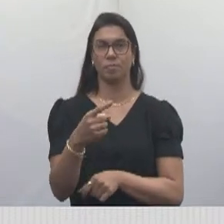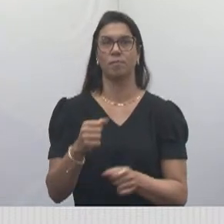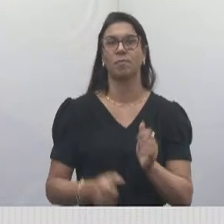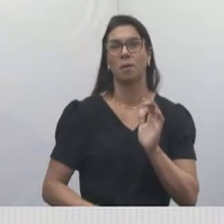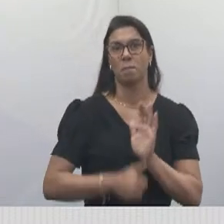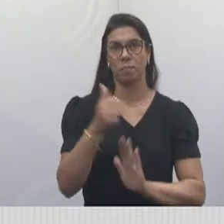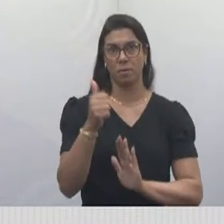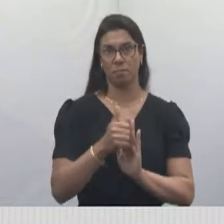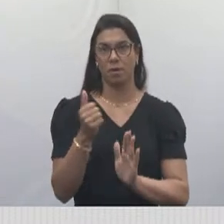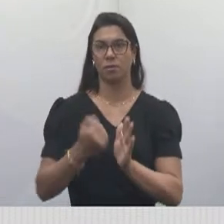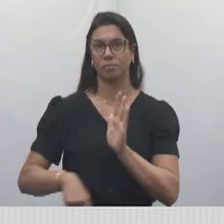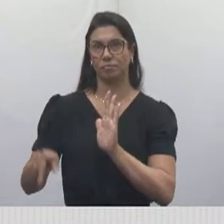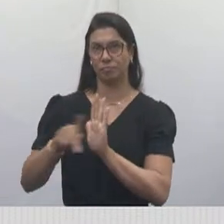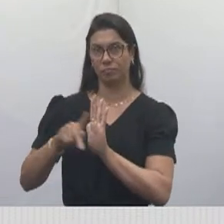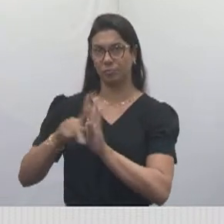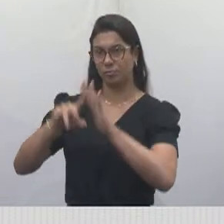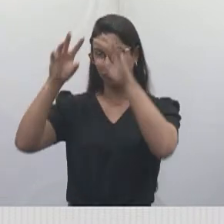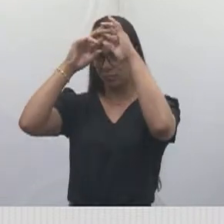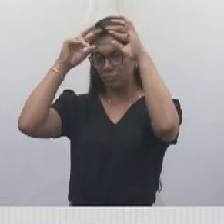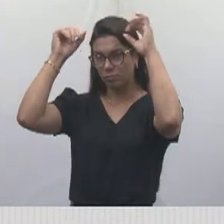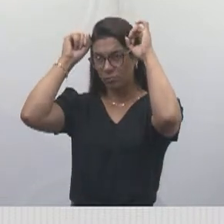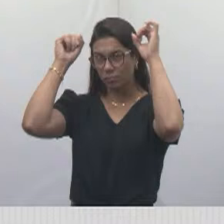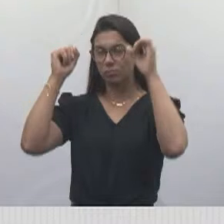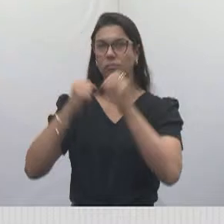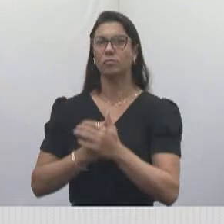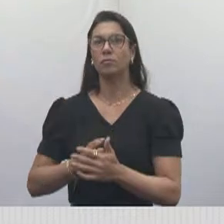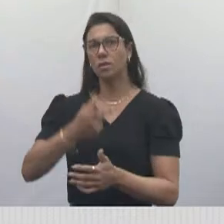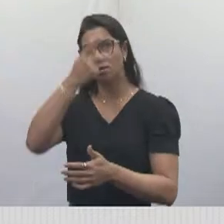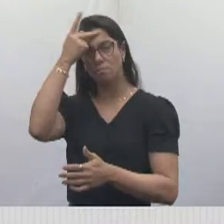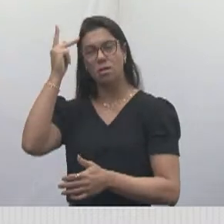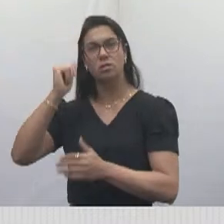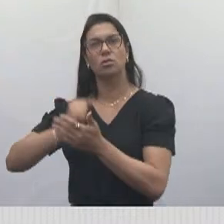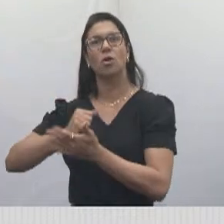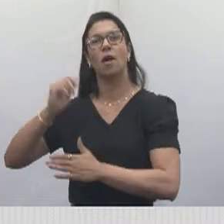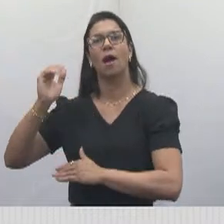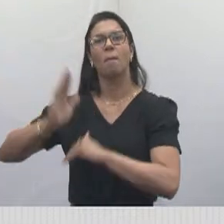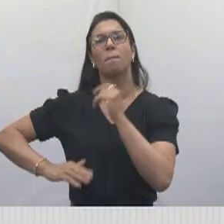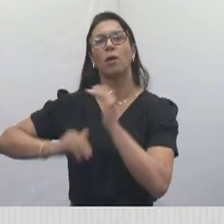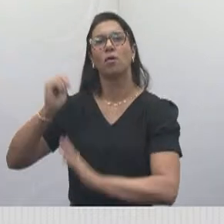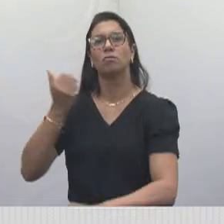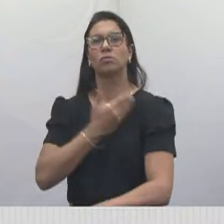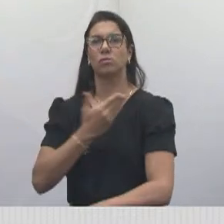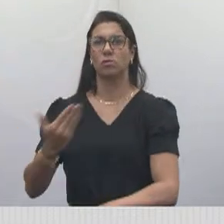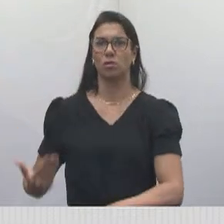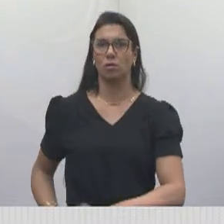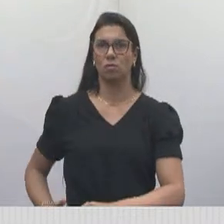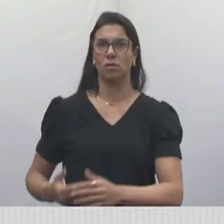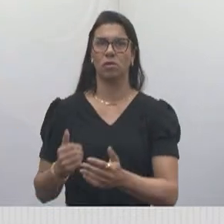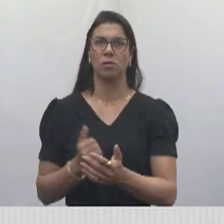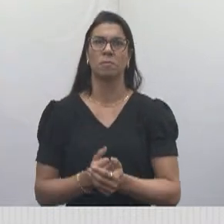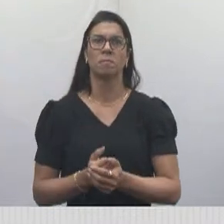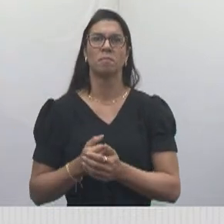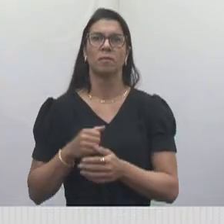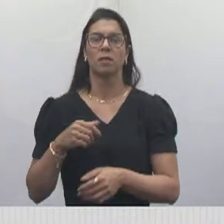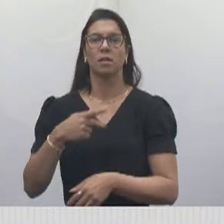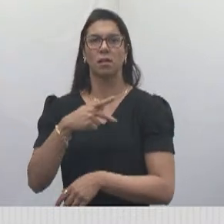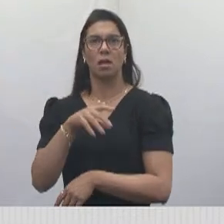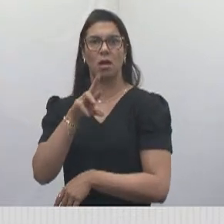próprio tribunal. Um servidor da Fundação Prolar, antes de ser nomeado para o cargo de confiança, tinha hora